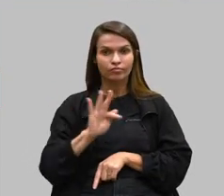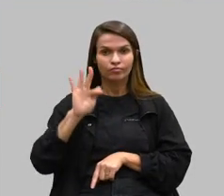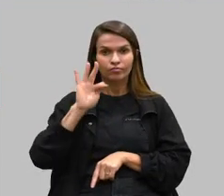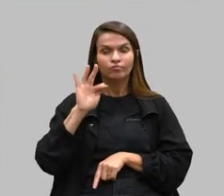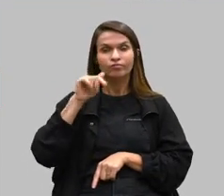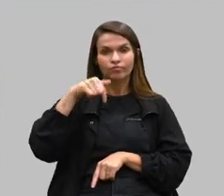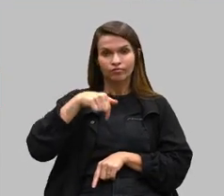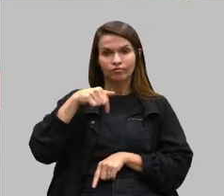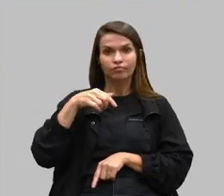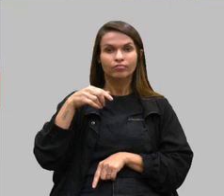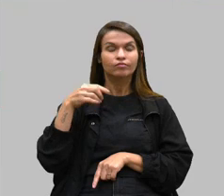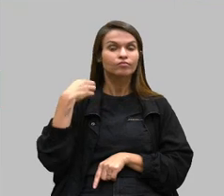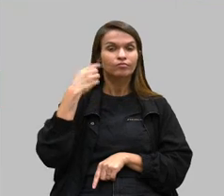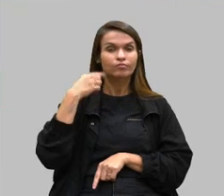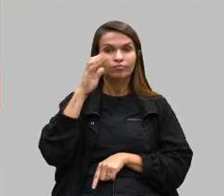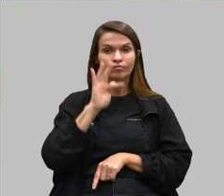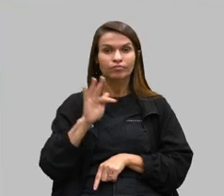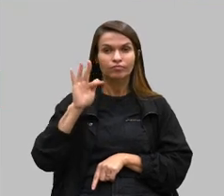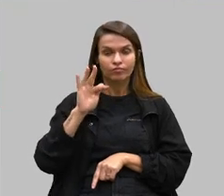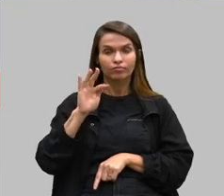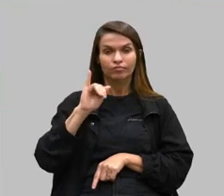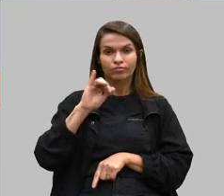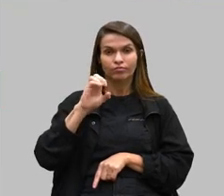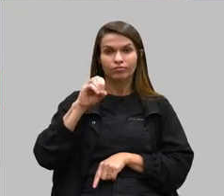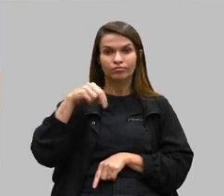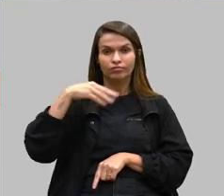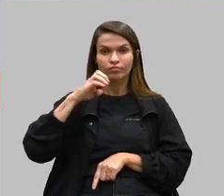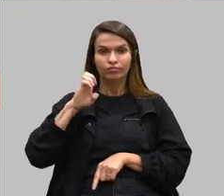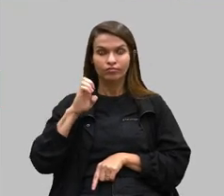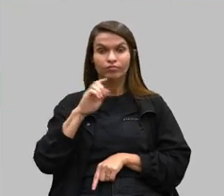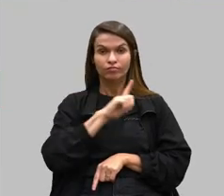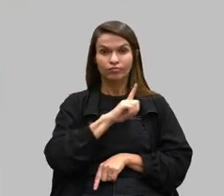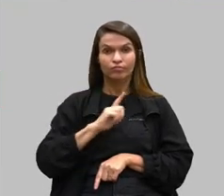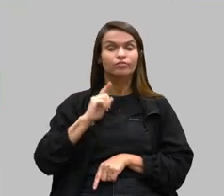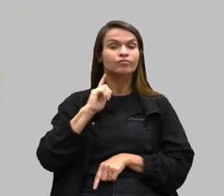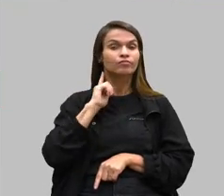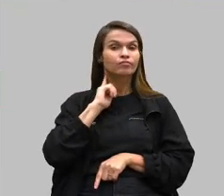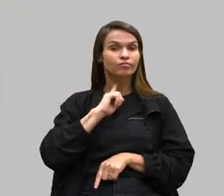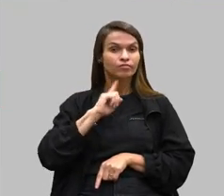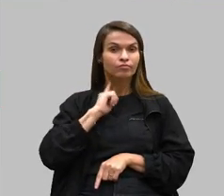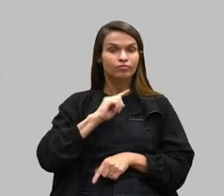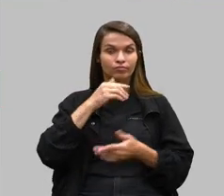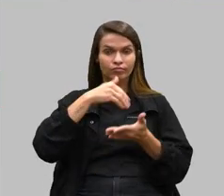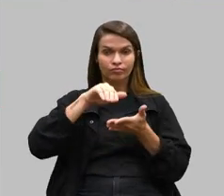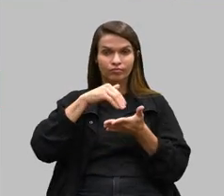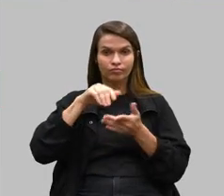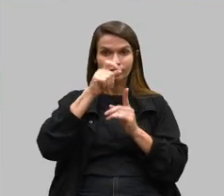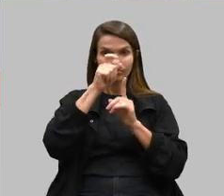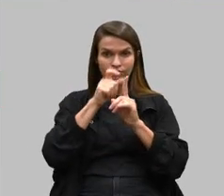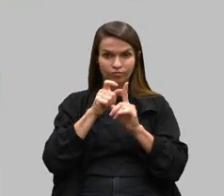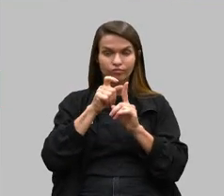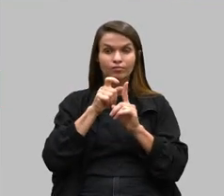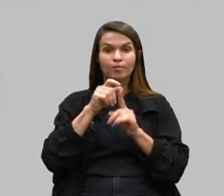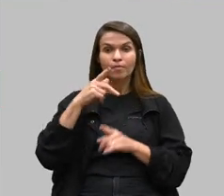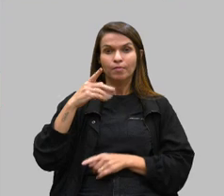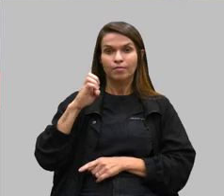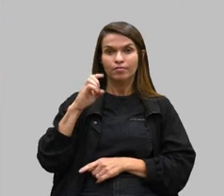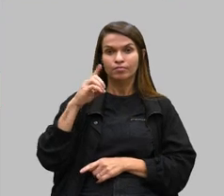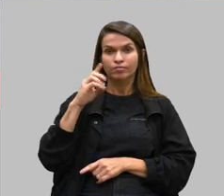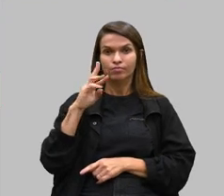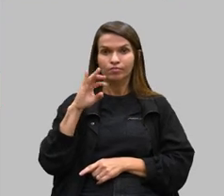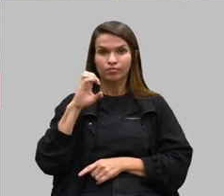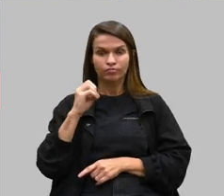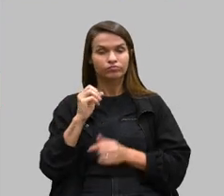deputada Federal delegada ion o governo de Minas na pessoa do secretário Estadual Pedro Bruno estamos junto